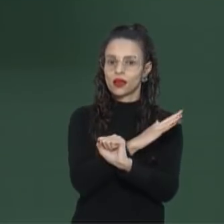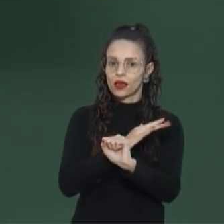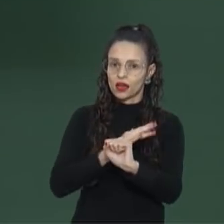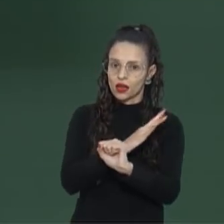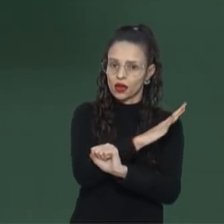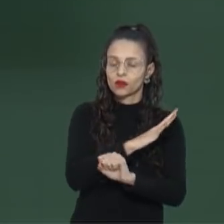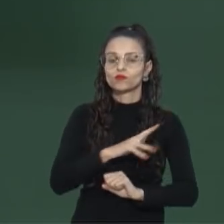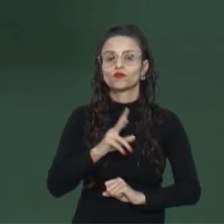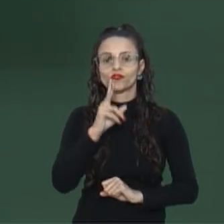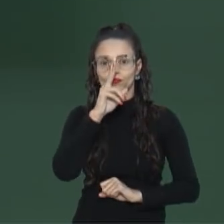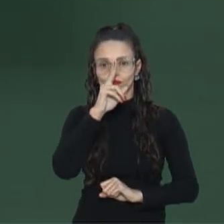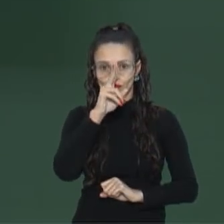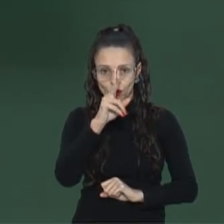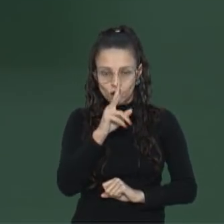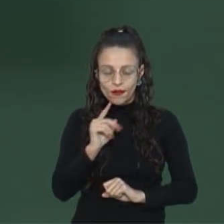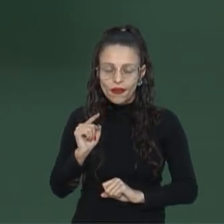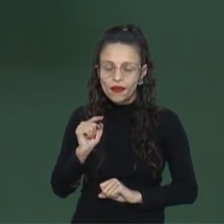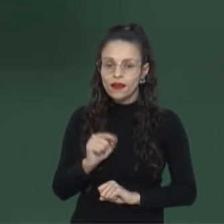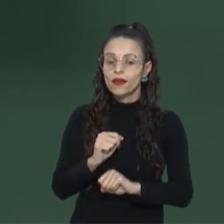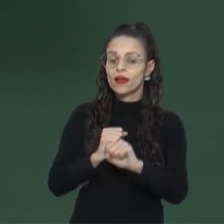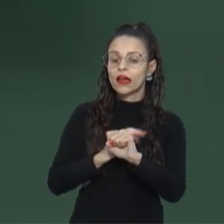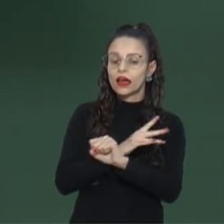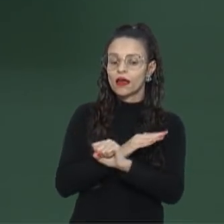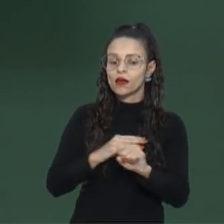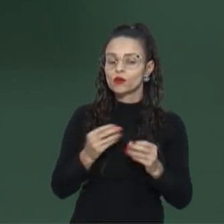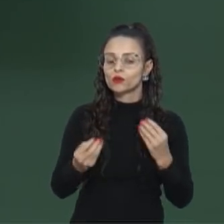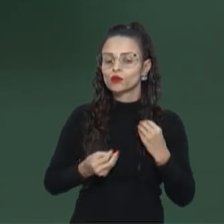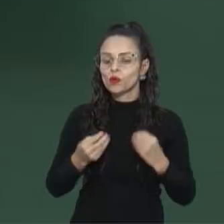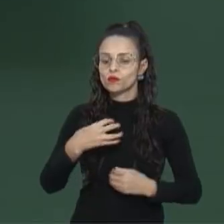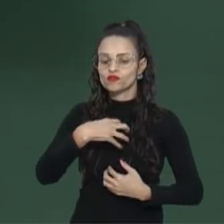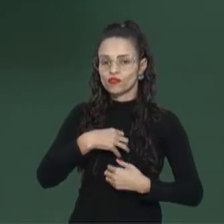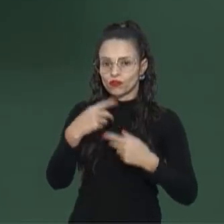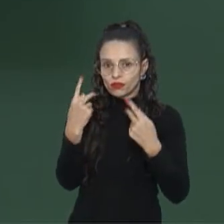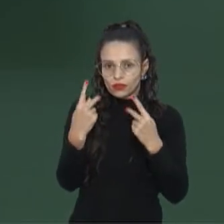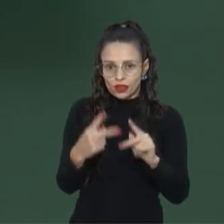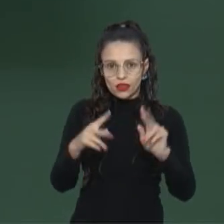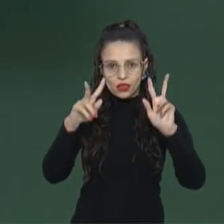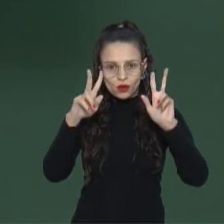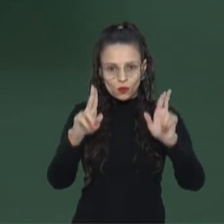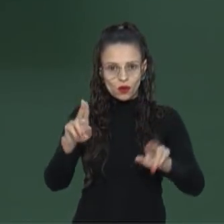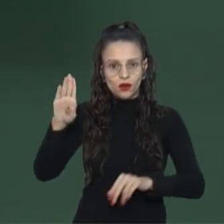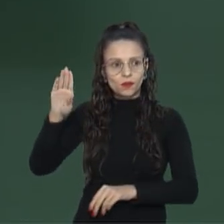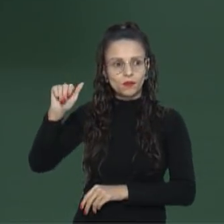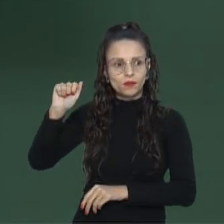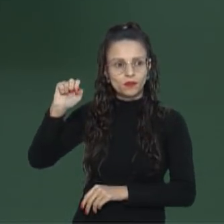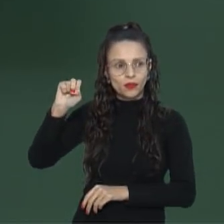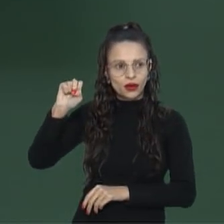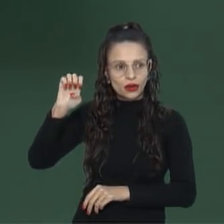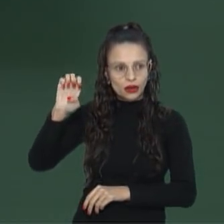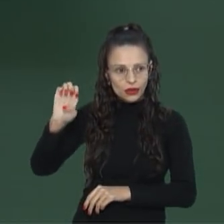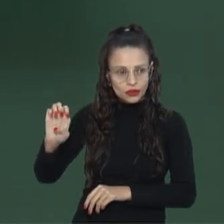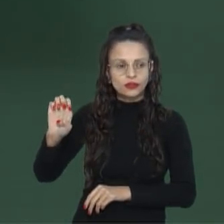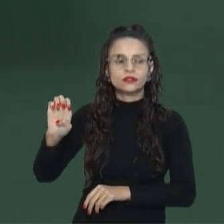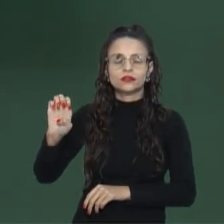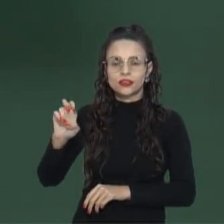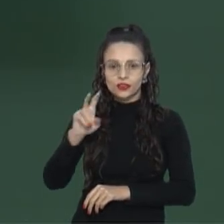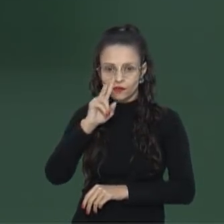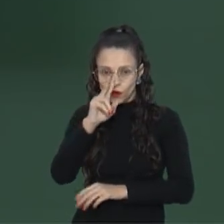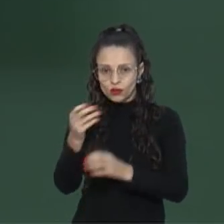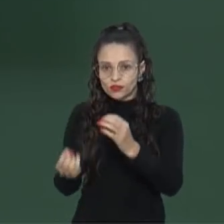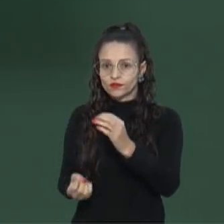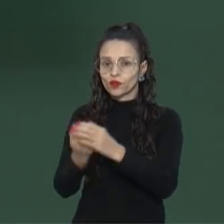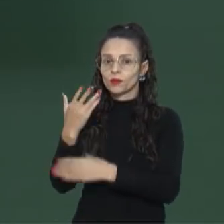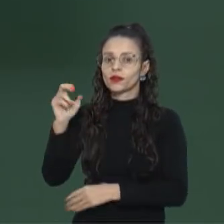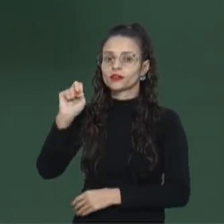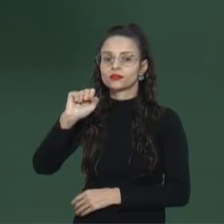Na presença de um ácido, ele se comporta como base. Base mais ácido forma